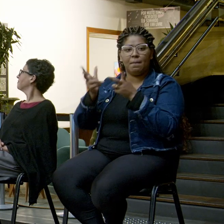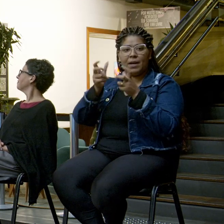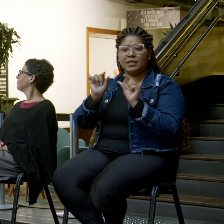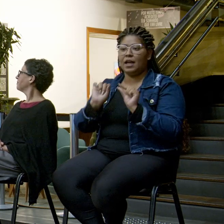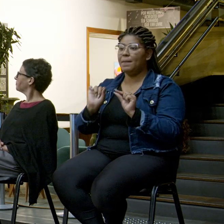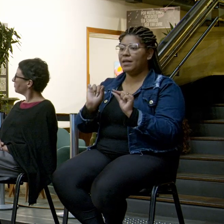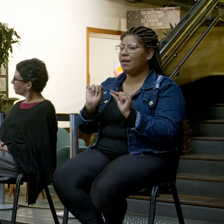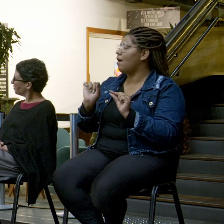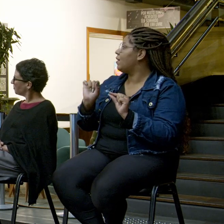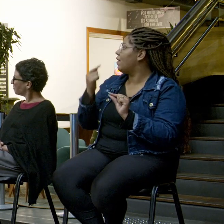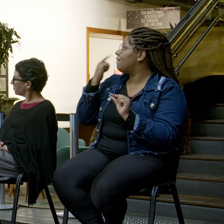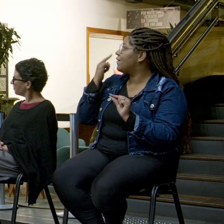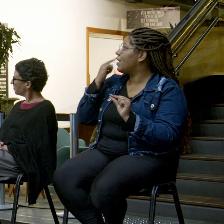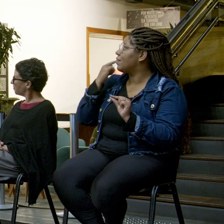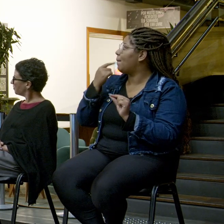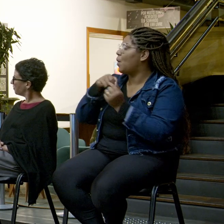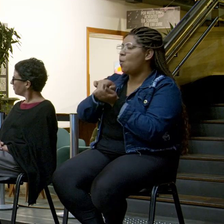volta, volta.